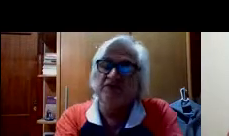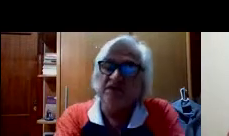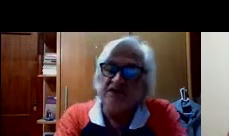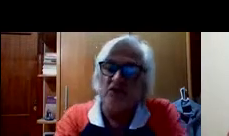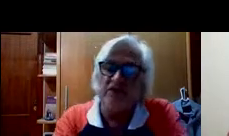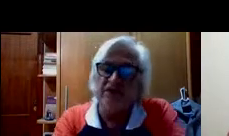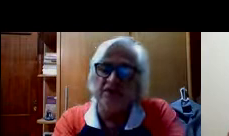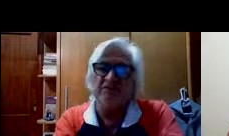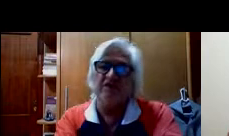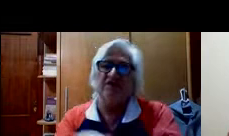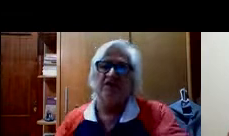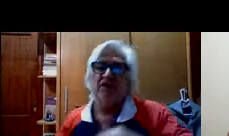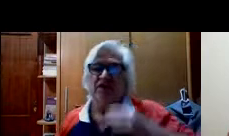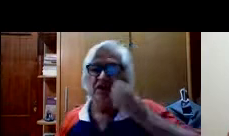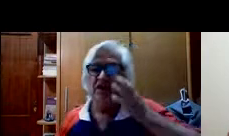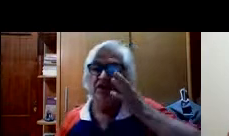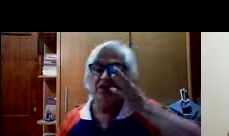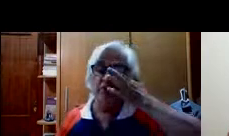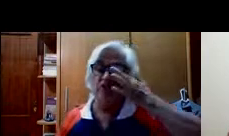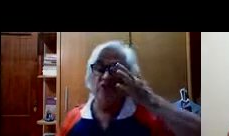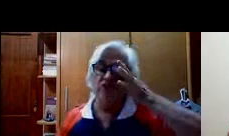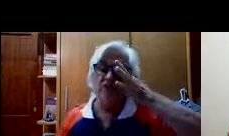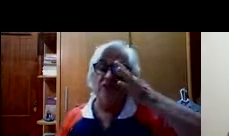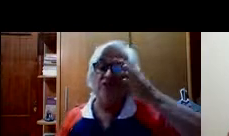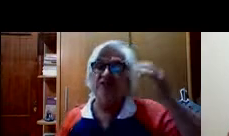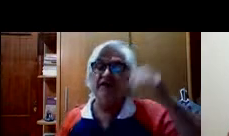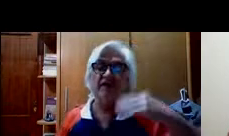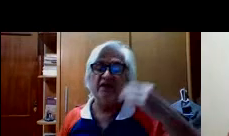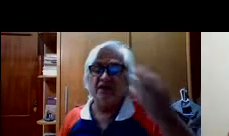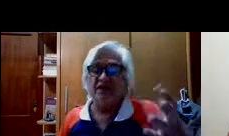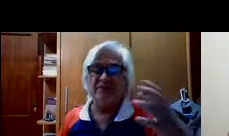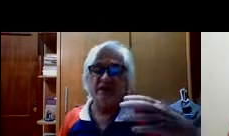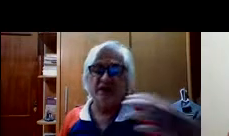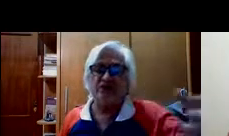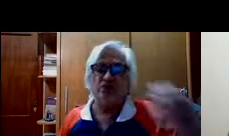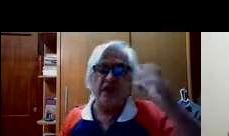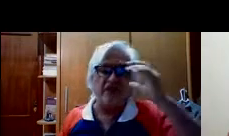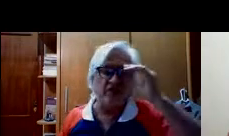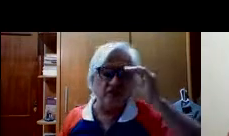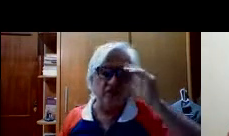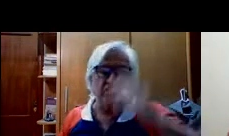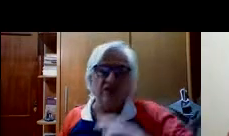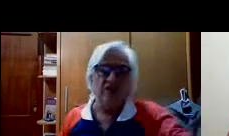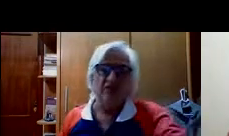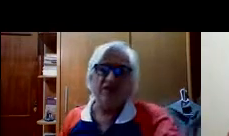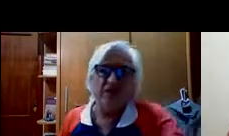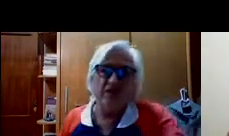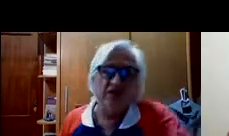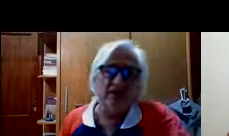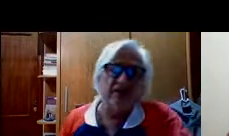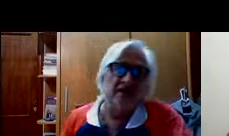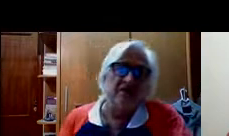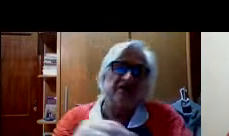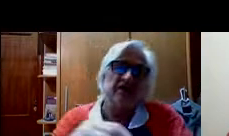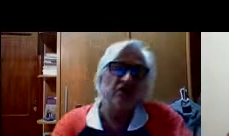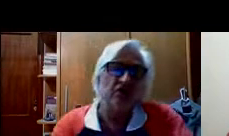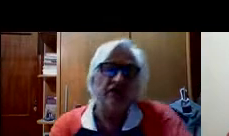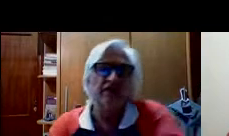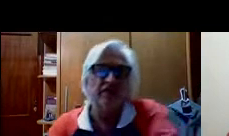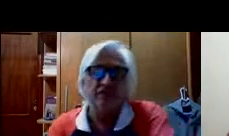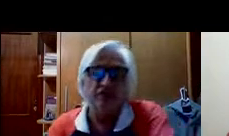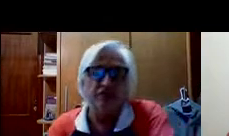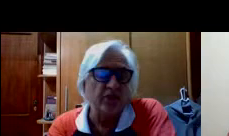elétrica. Existem algumas cerâmicas que têm uma condutividade até razoável, mas a maioria das